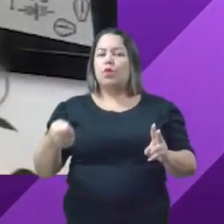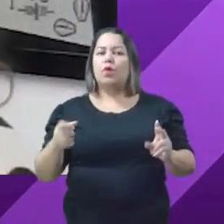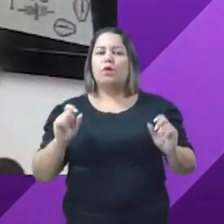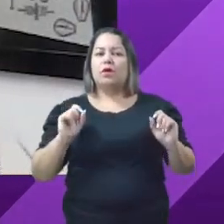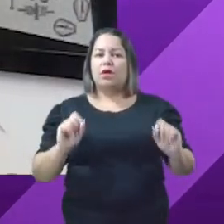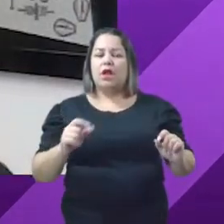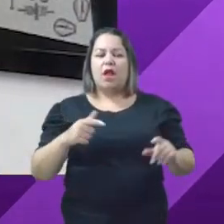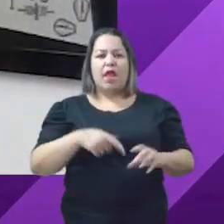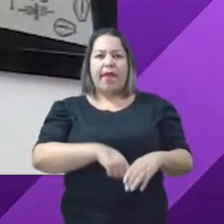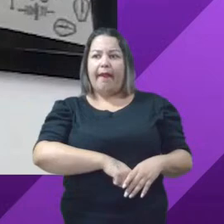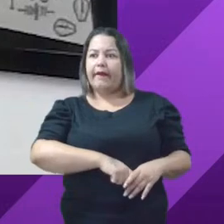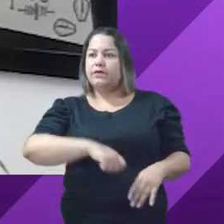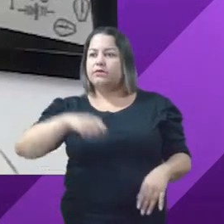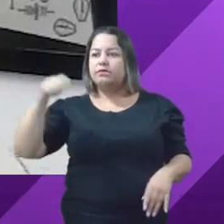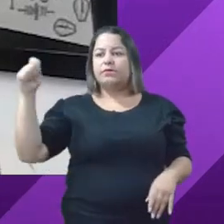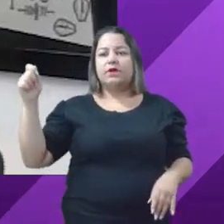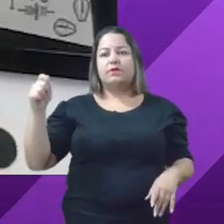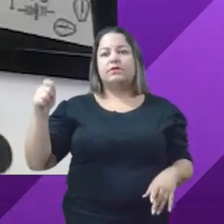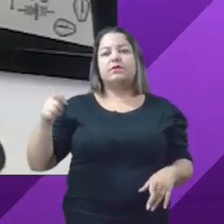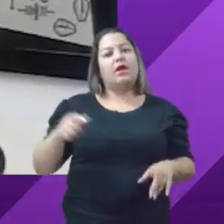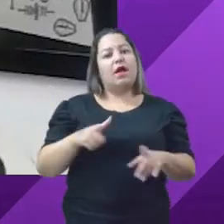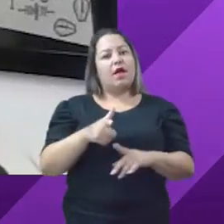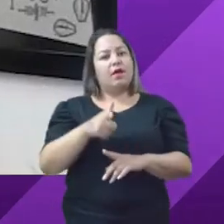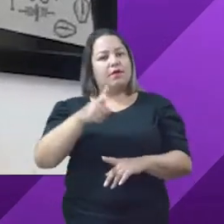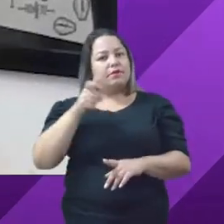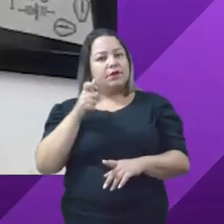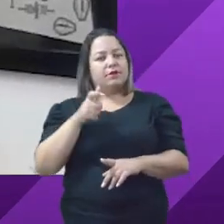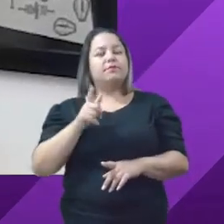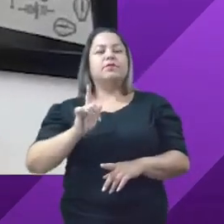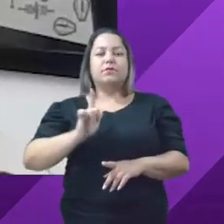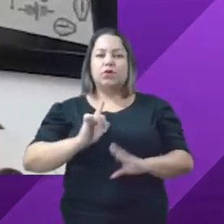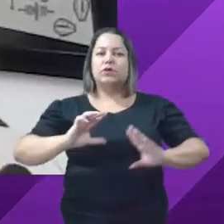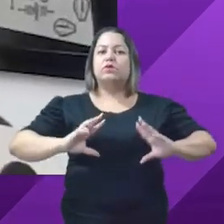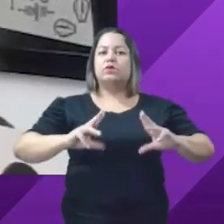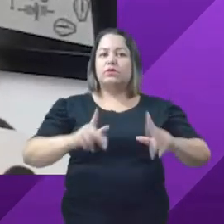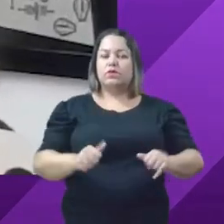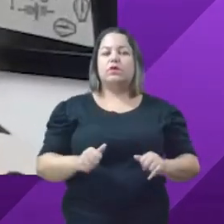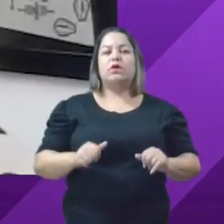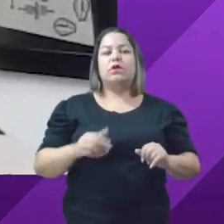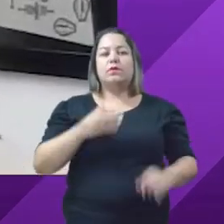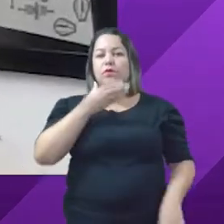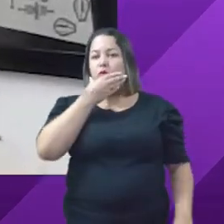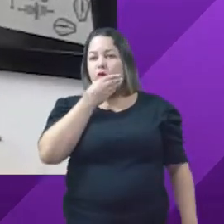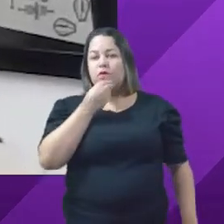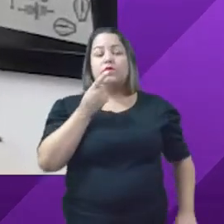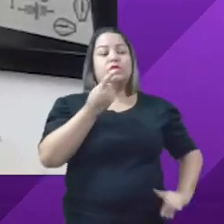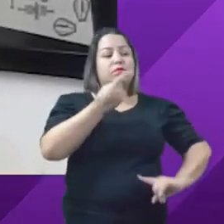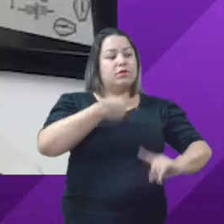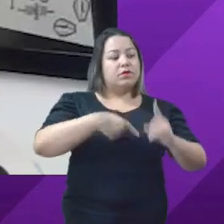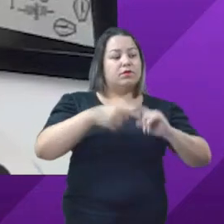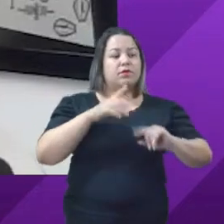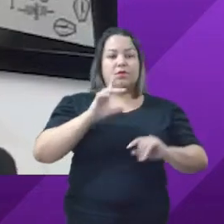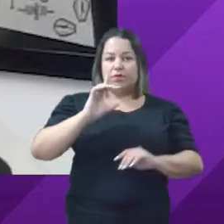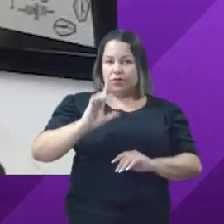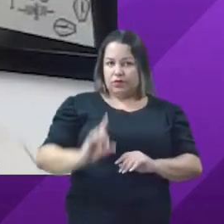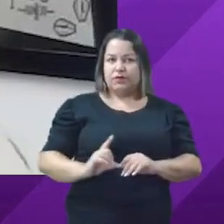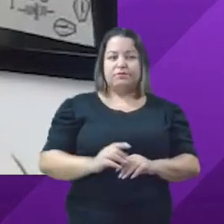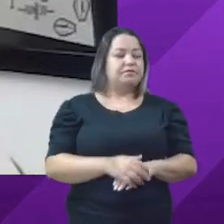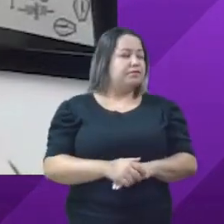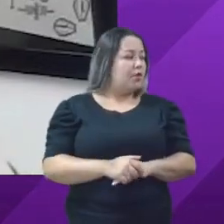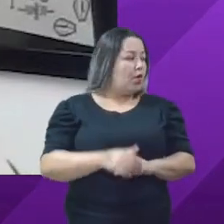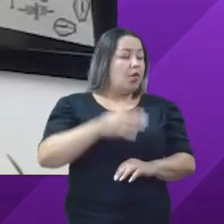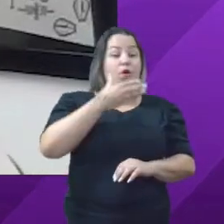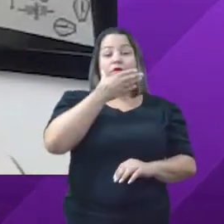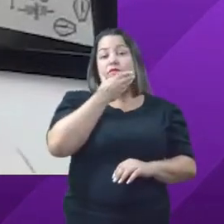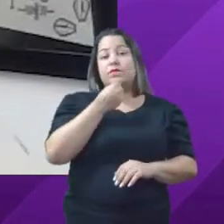a espada, é a arma de fogo. Isso tudo tem a ver com essa masculinidade tóxica construída pela extrema-direita, né? Os